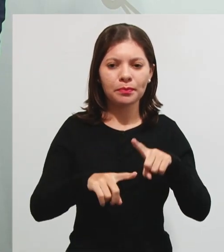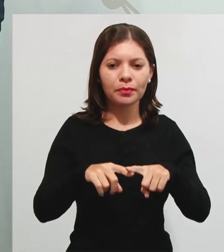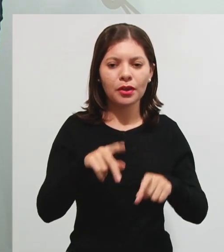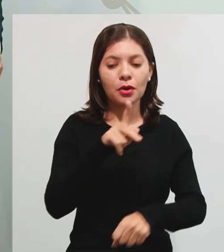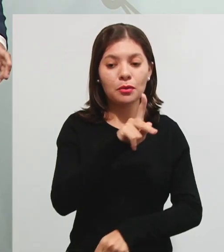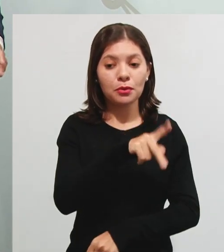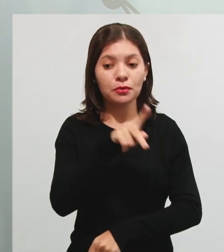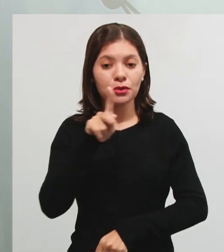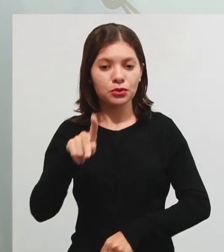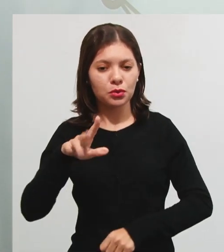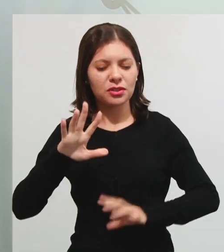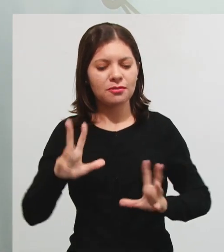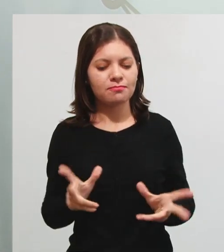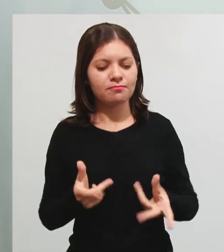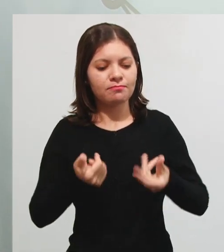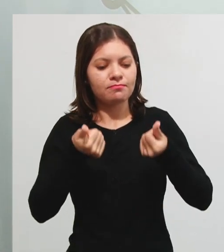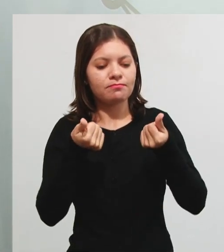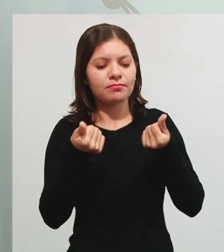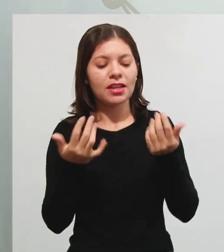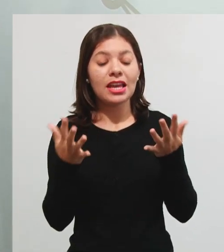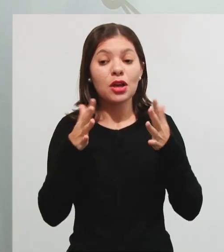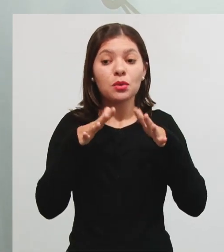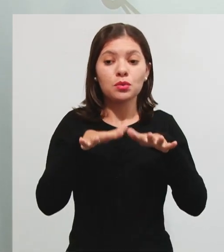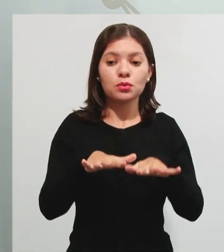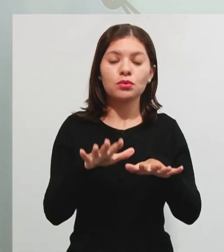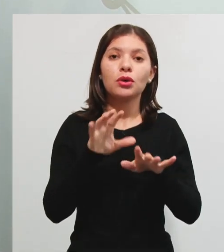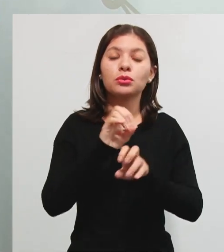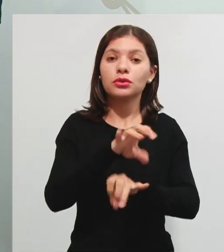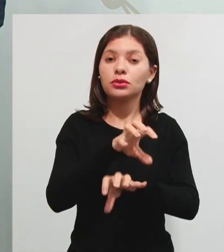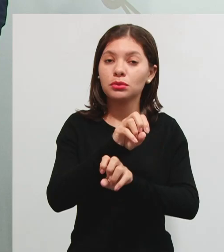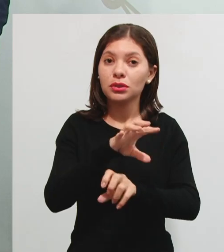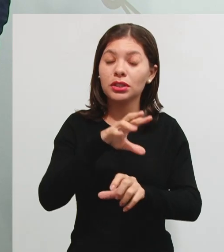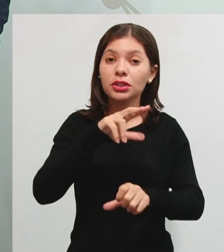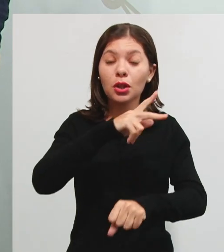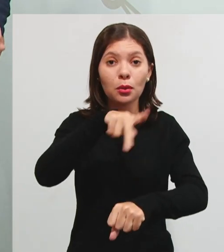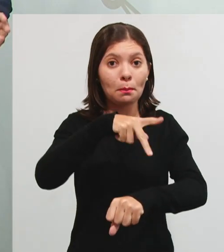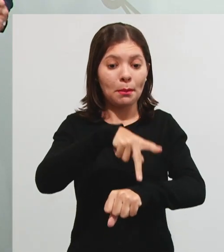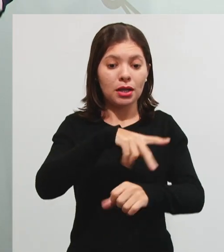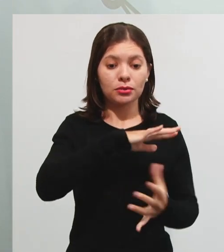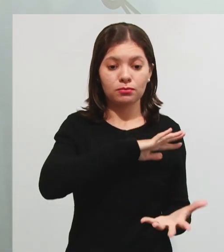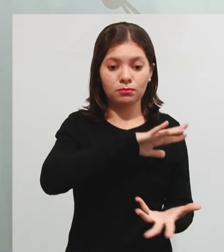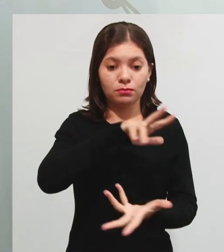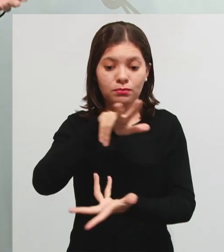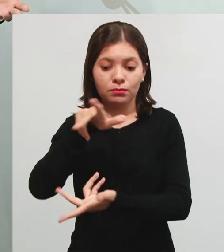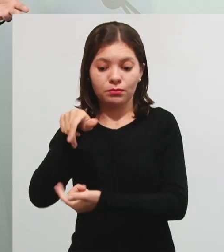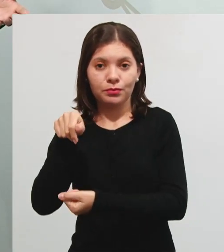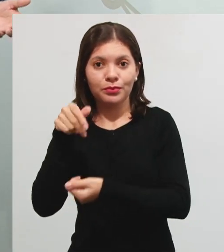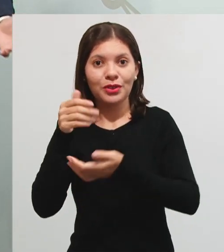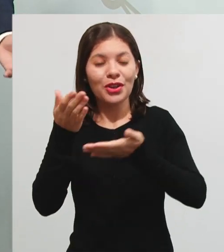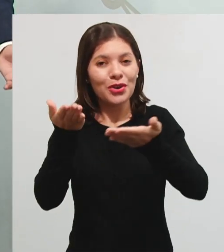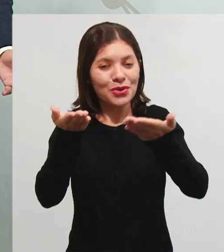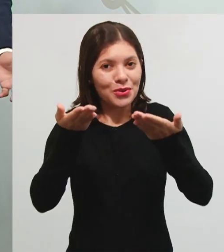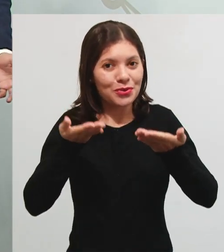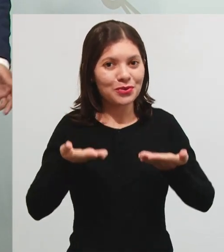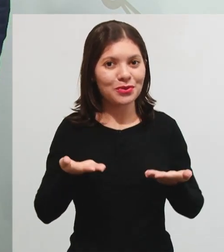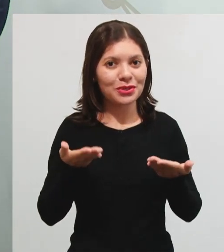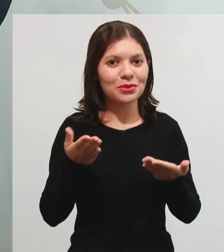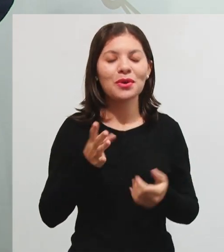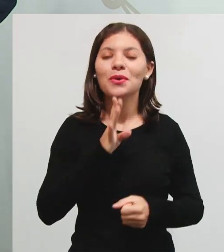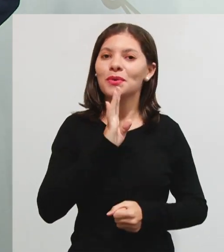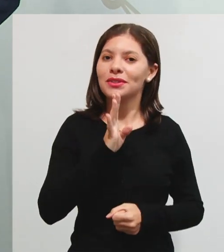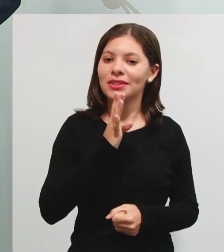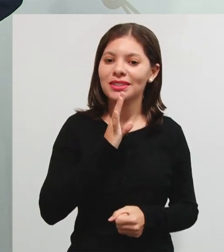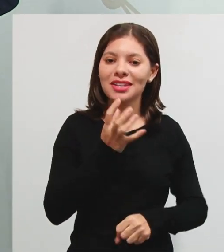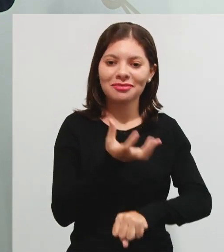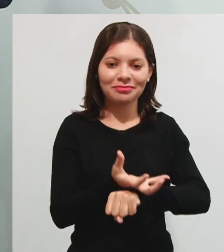de estudantes de diferentes partes do Brasil ou do mundo. Agora convido vocês a conhecerem um pouco mais dessa